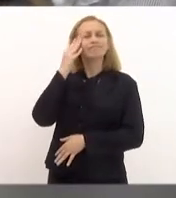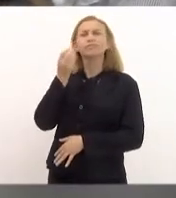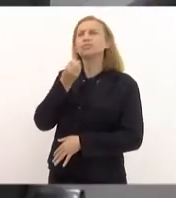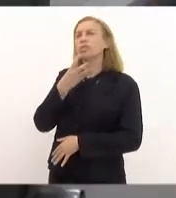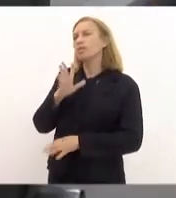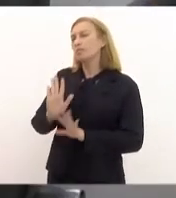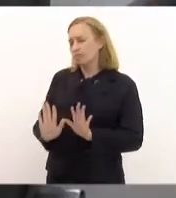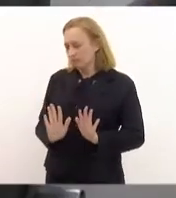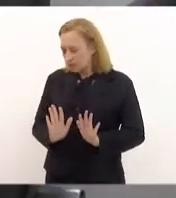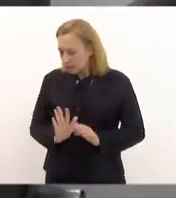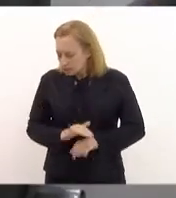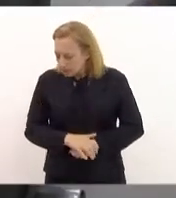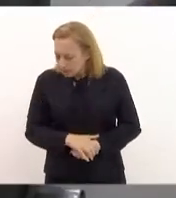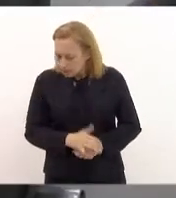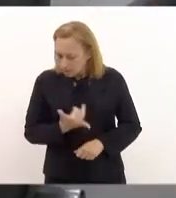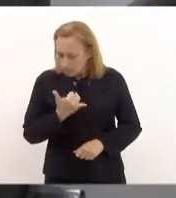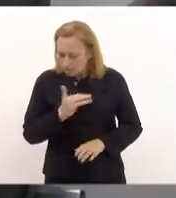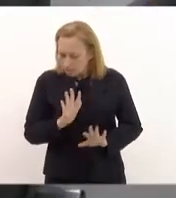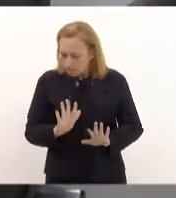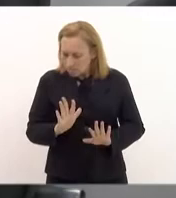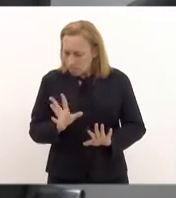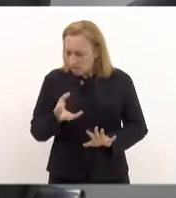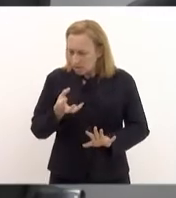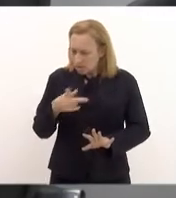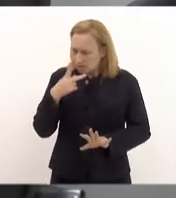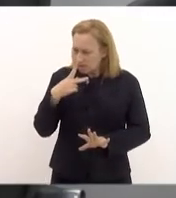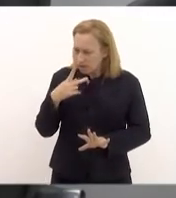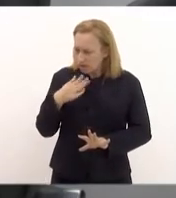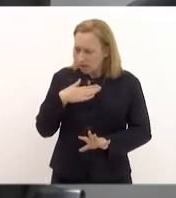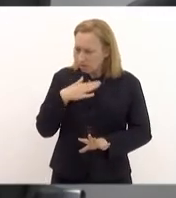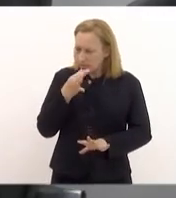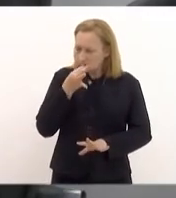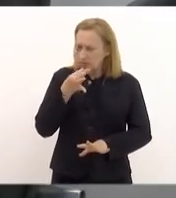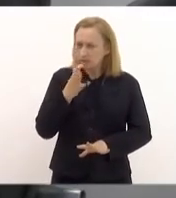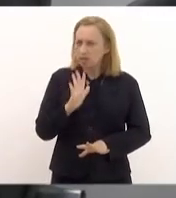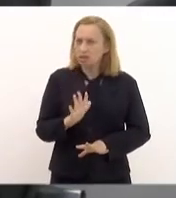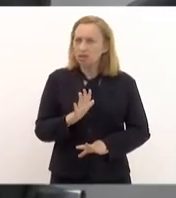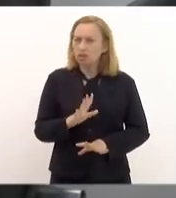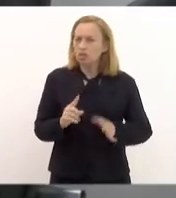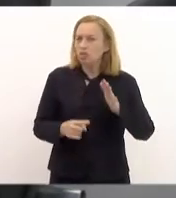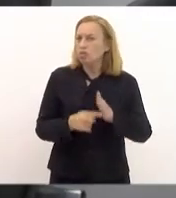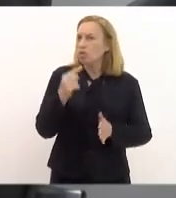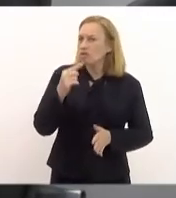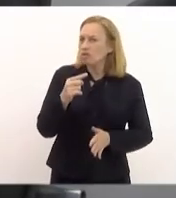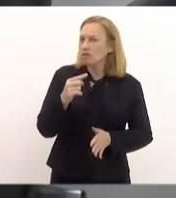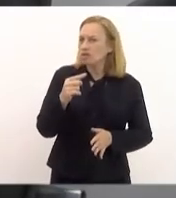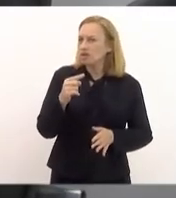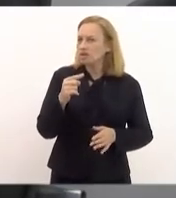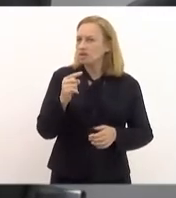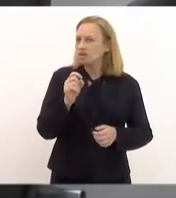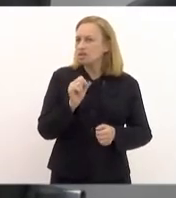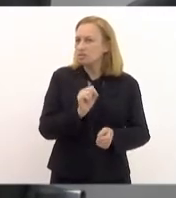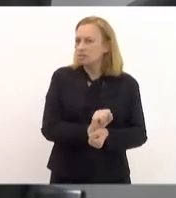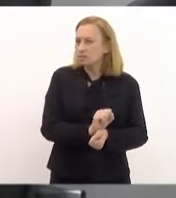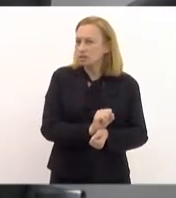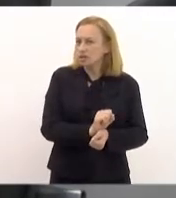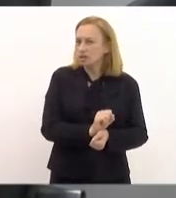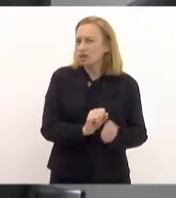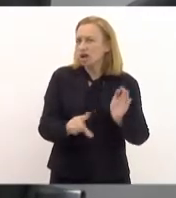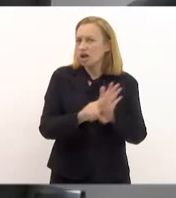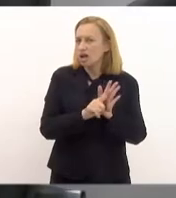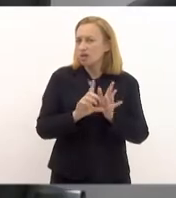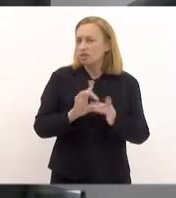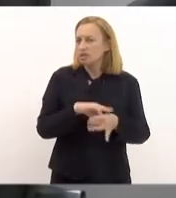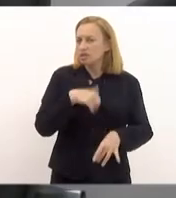mas me permito dizer que, na minha modesta opinião, uma vez sancionada e em vigor a Lei